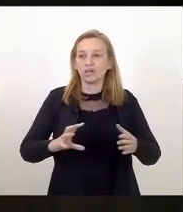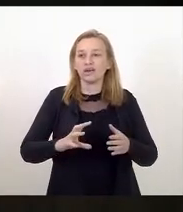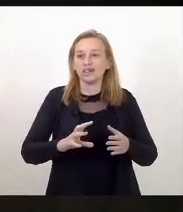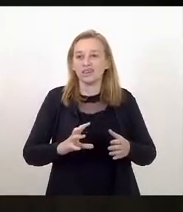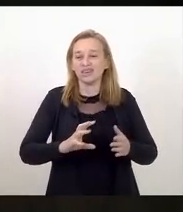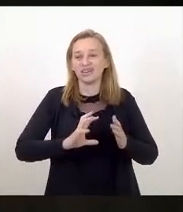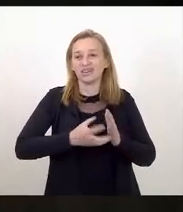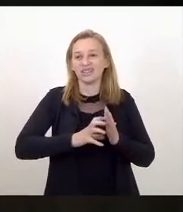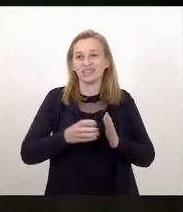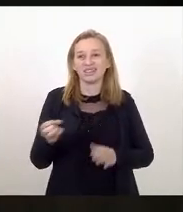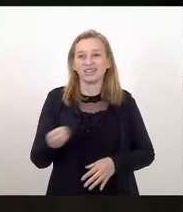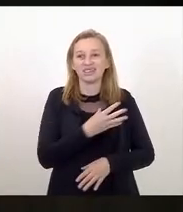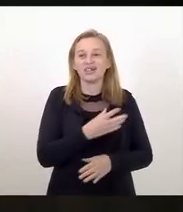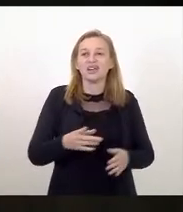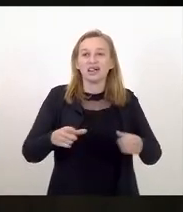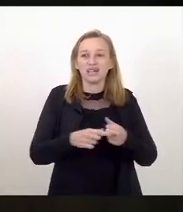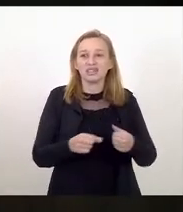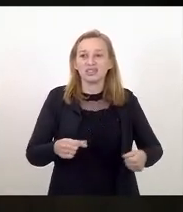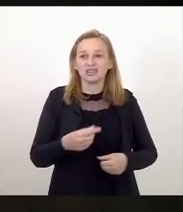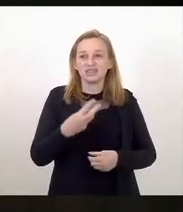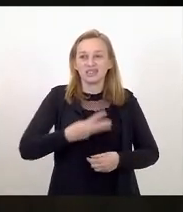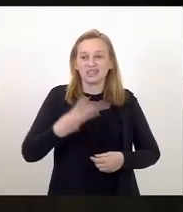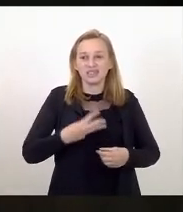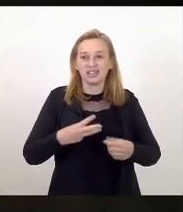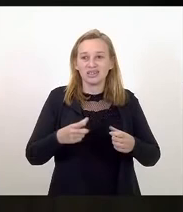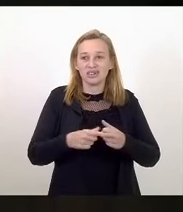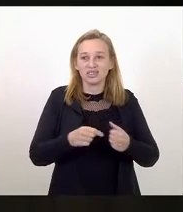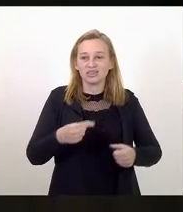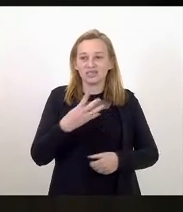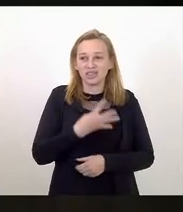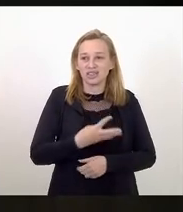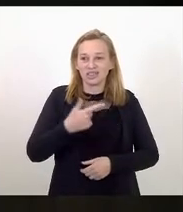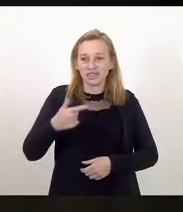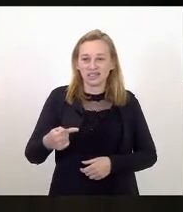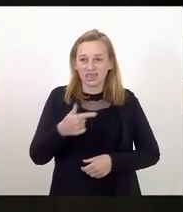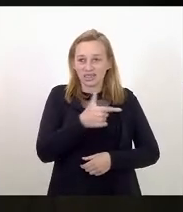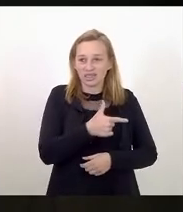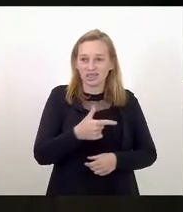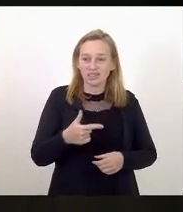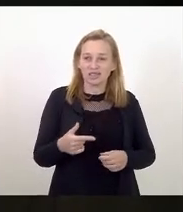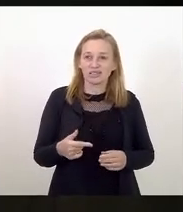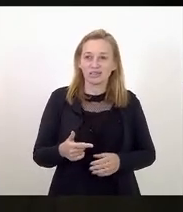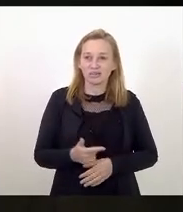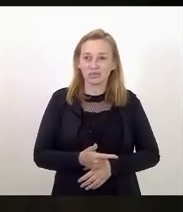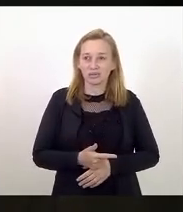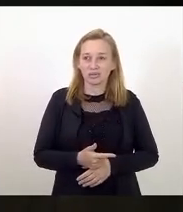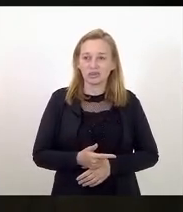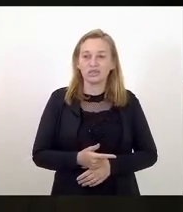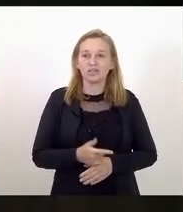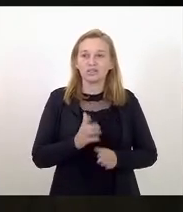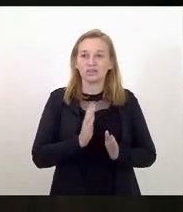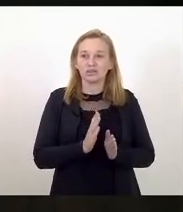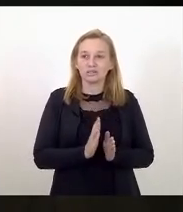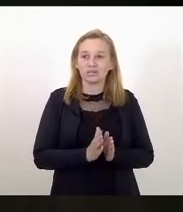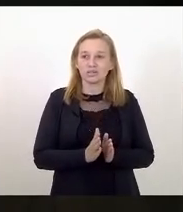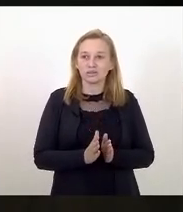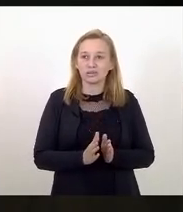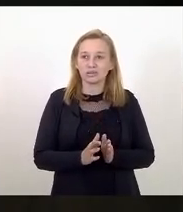Incluído na ordem do dia de acordo com o parágrafo terceiro do artigo 47 do Regimento Interno, em tramitação ordinária.